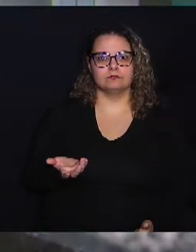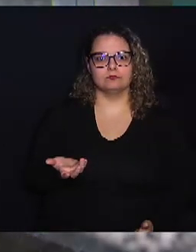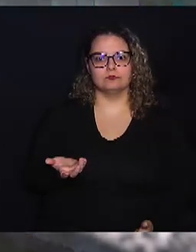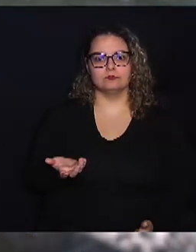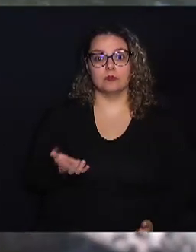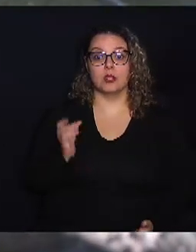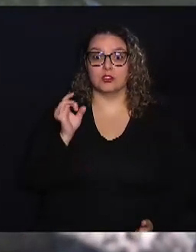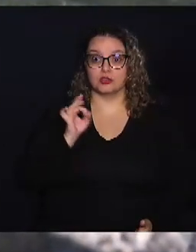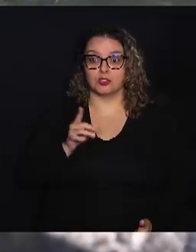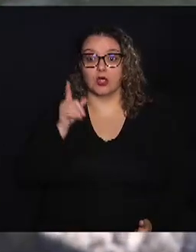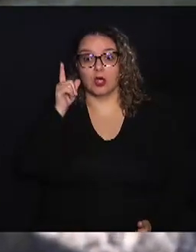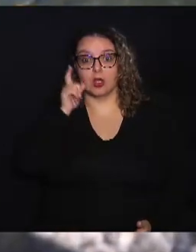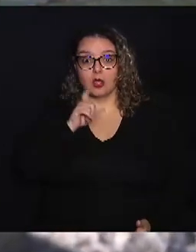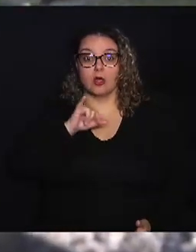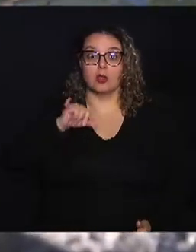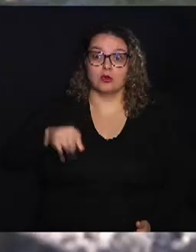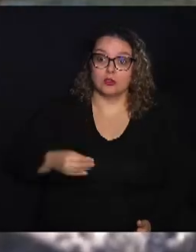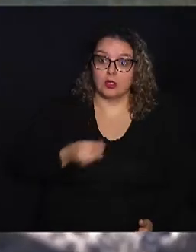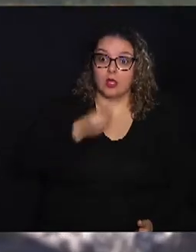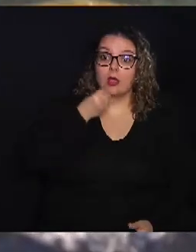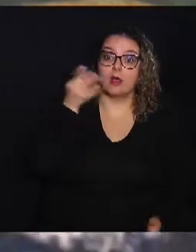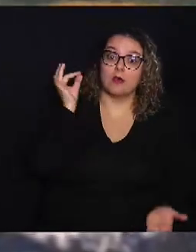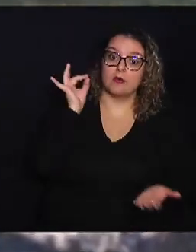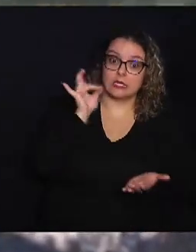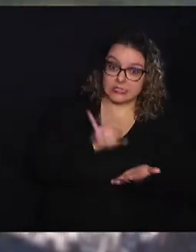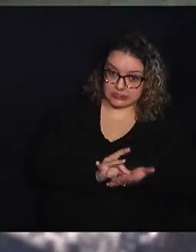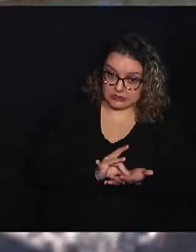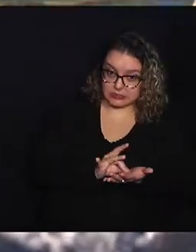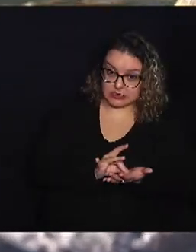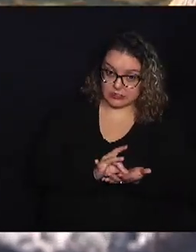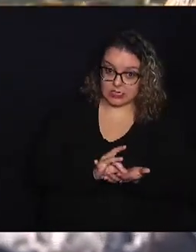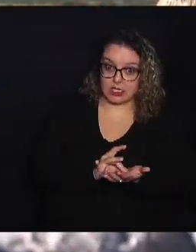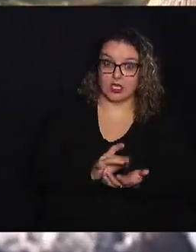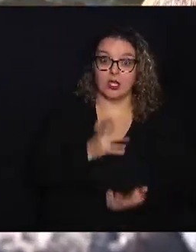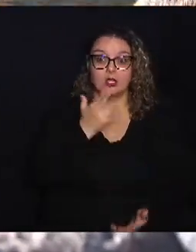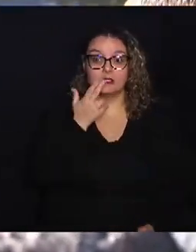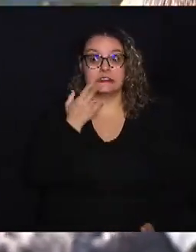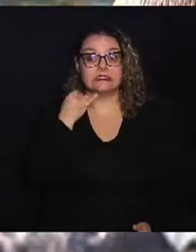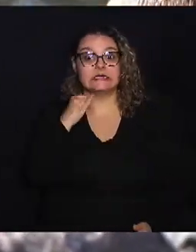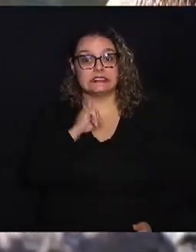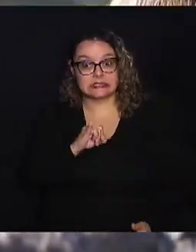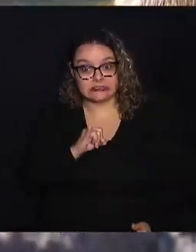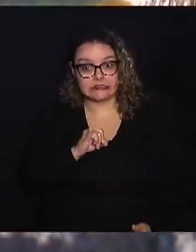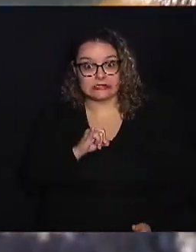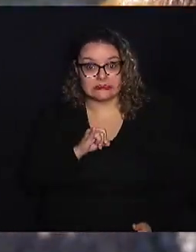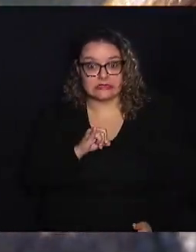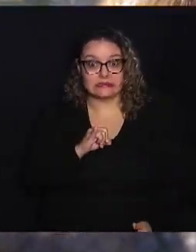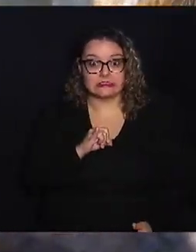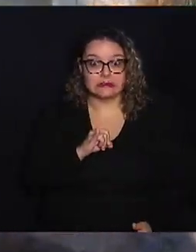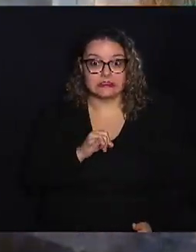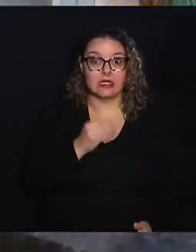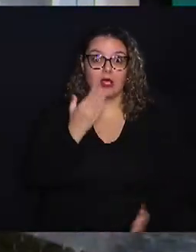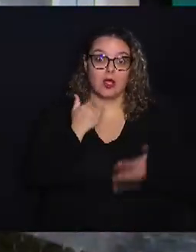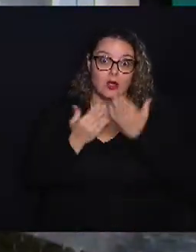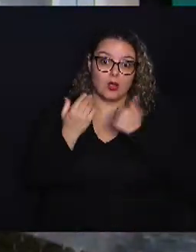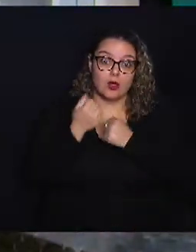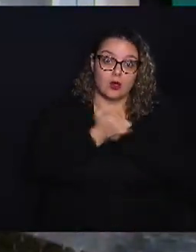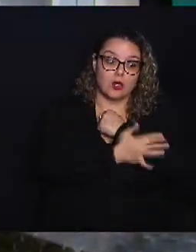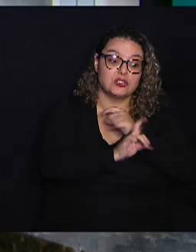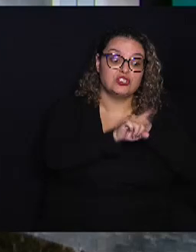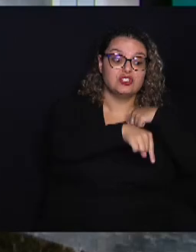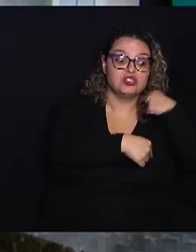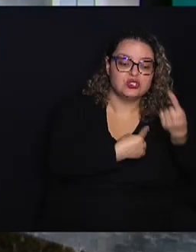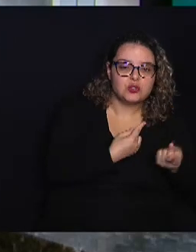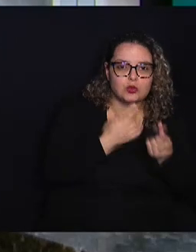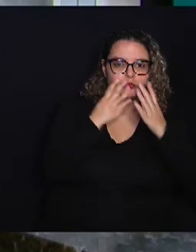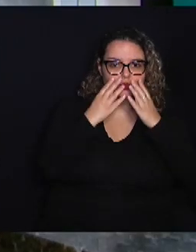só conseguem aproveitar mesmo esses nutrientes se elas consumirem fezes de outras capivaras